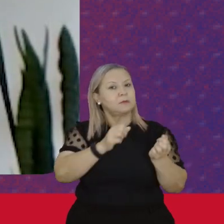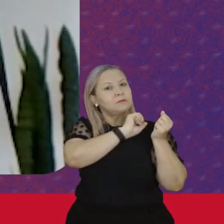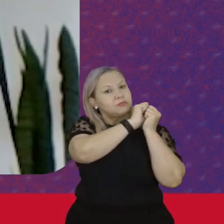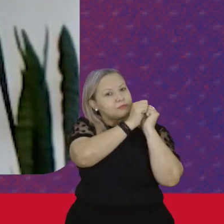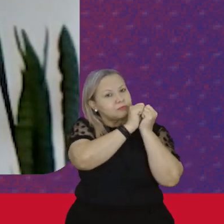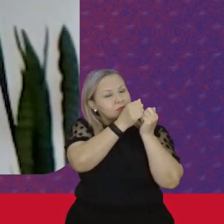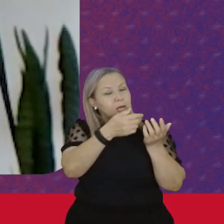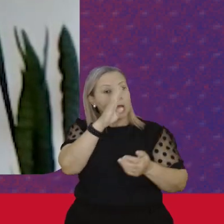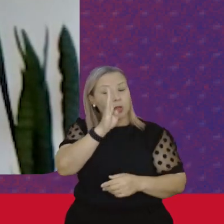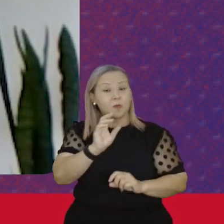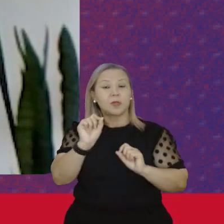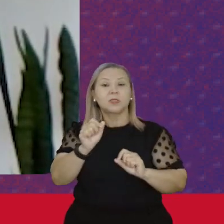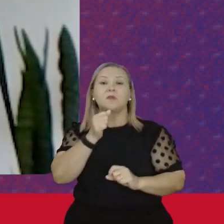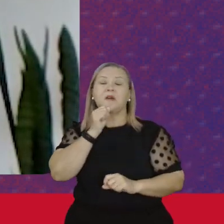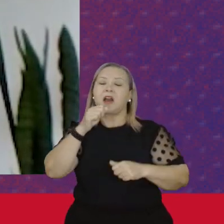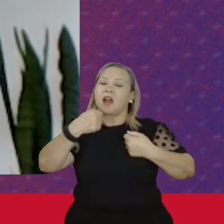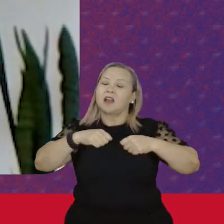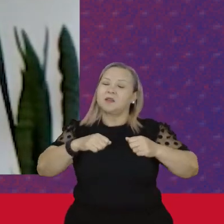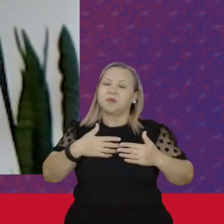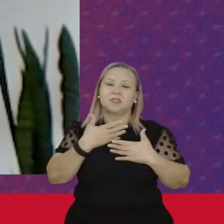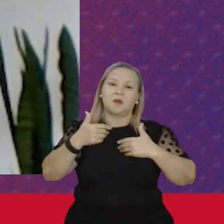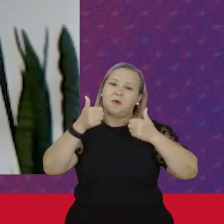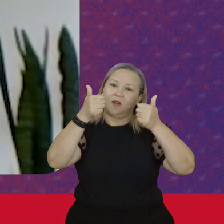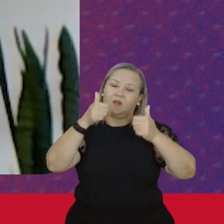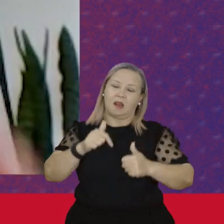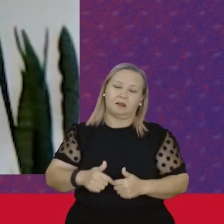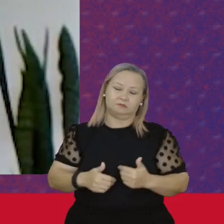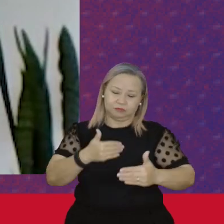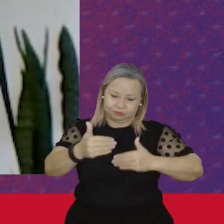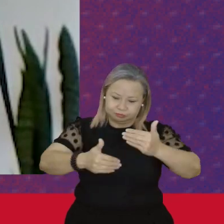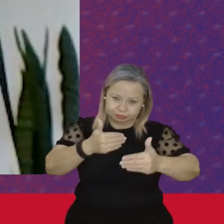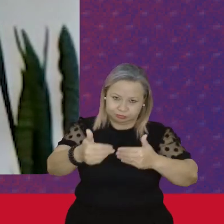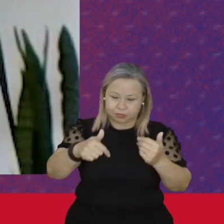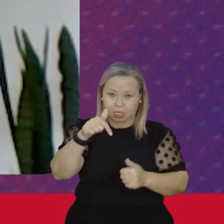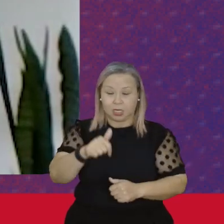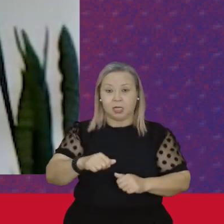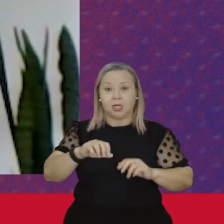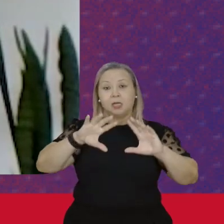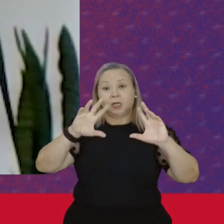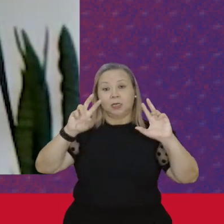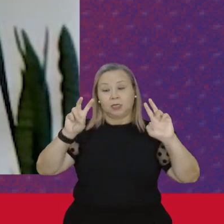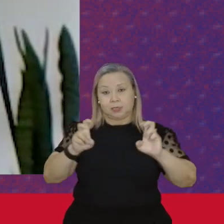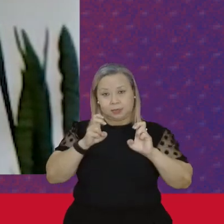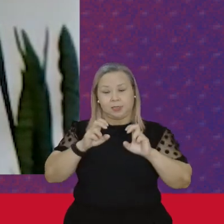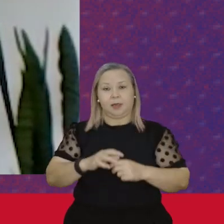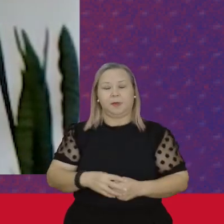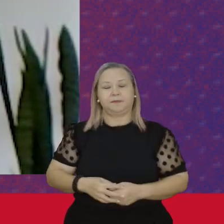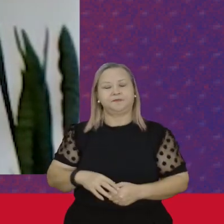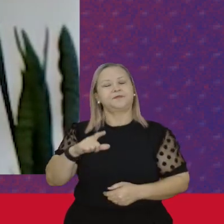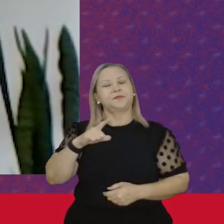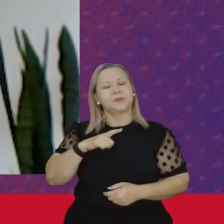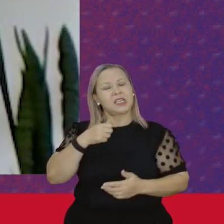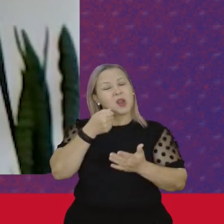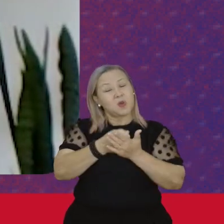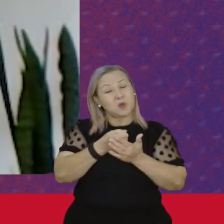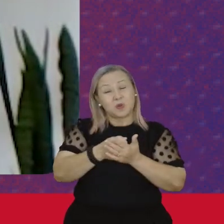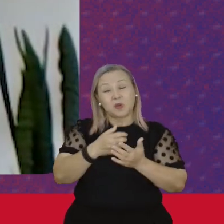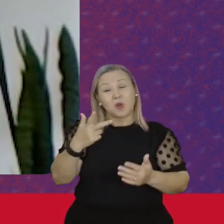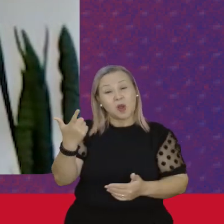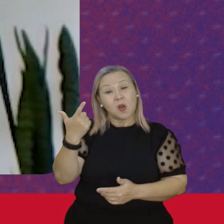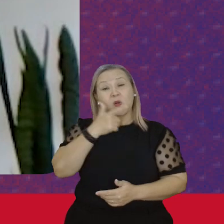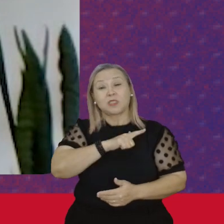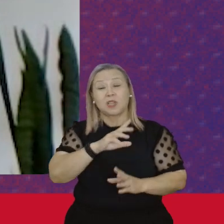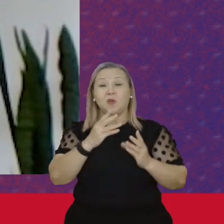ainda que avançar nesse aspecto, né? Então, as conquistas são muitas, mas ainda temos caminhos, especialmente em relação aos